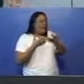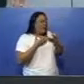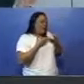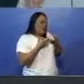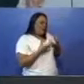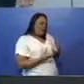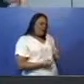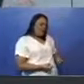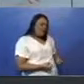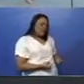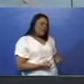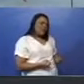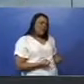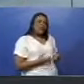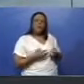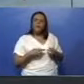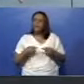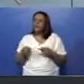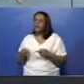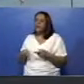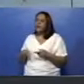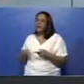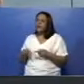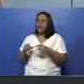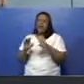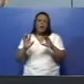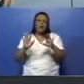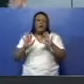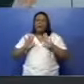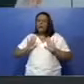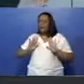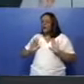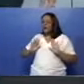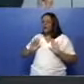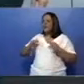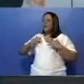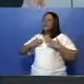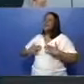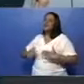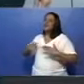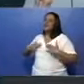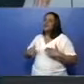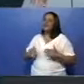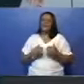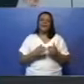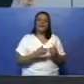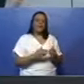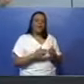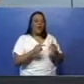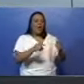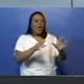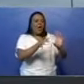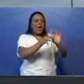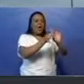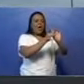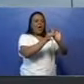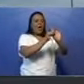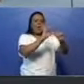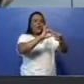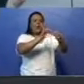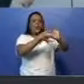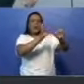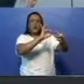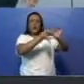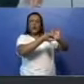super cansada parou para descansar a próxima as olimpíadas